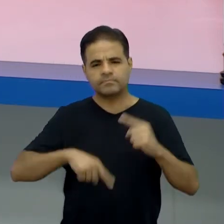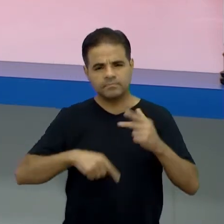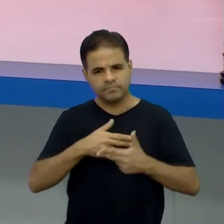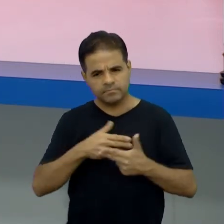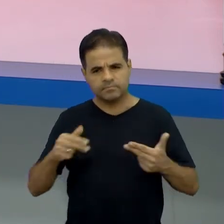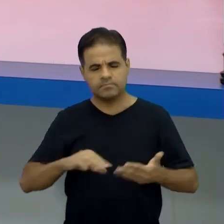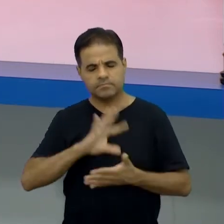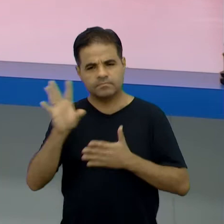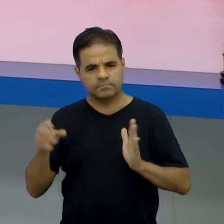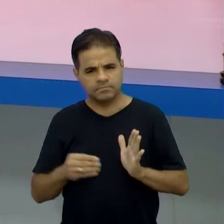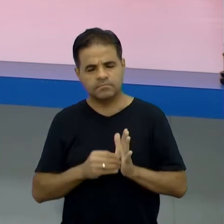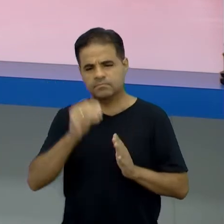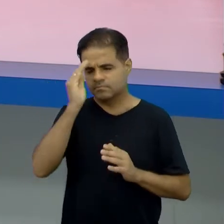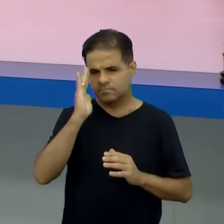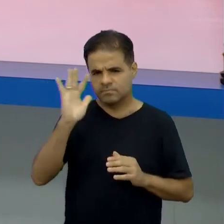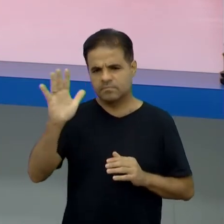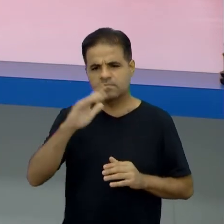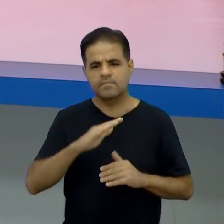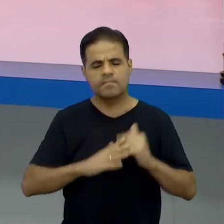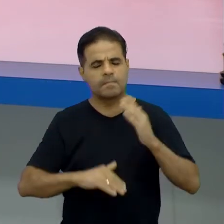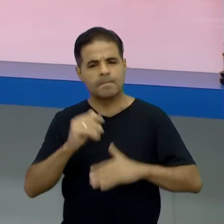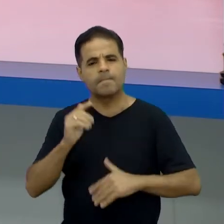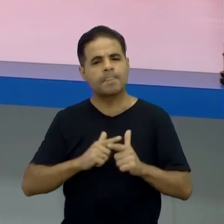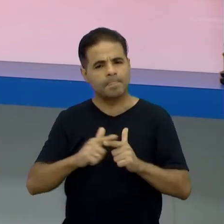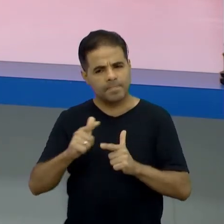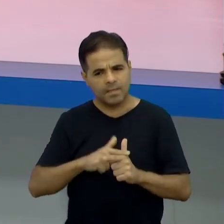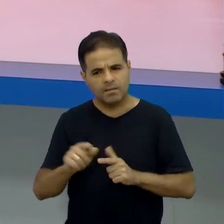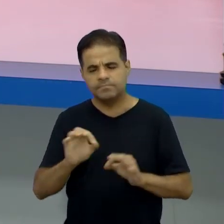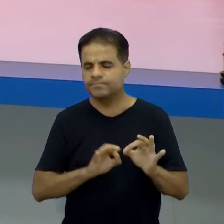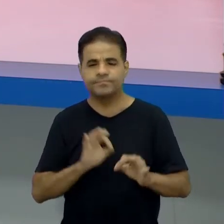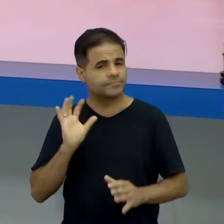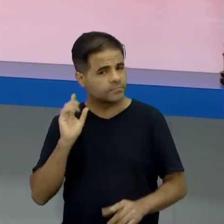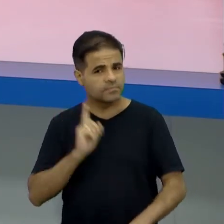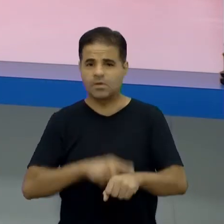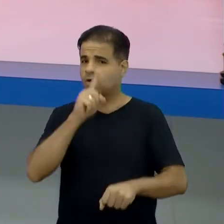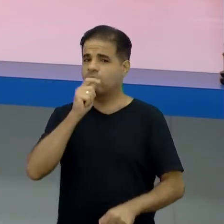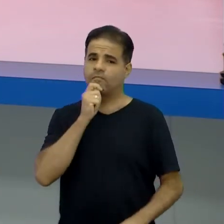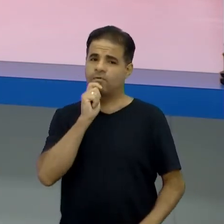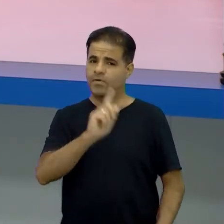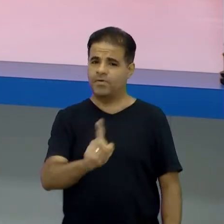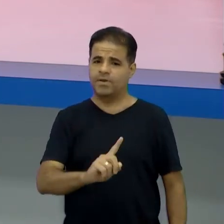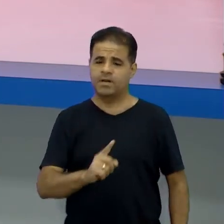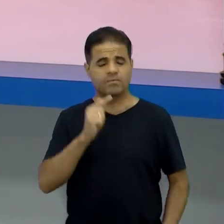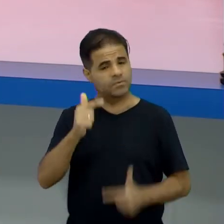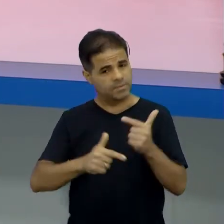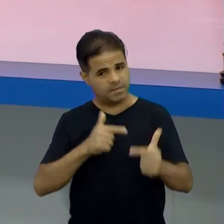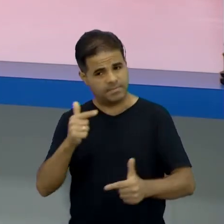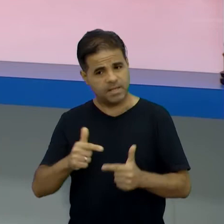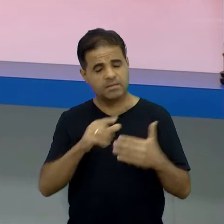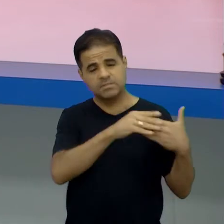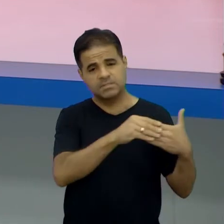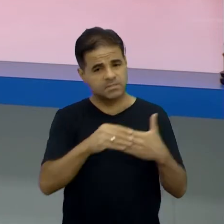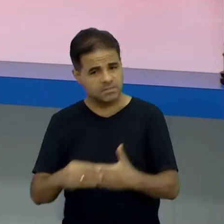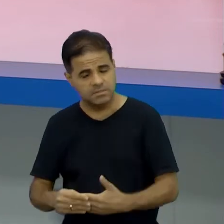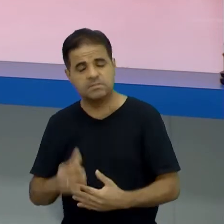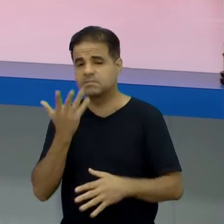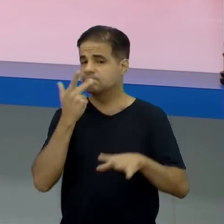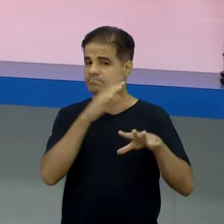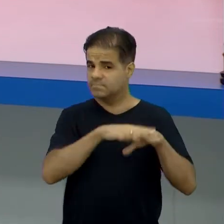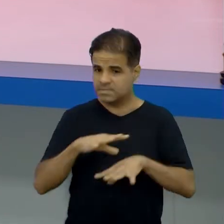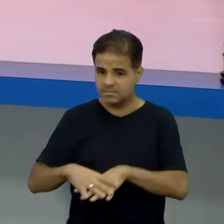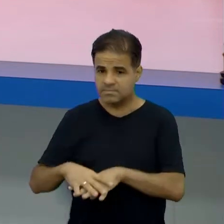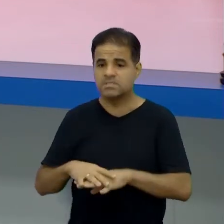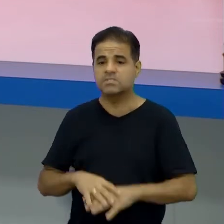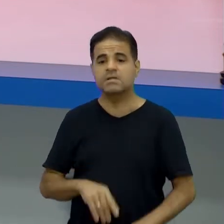Mara, que é o pensamento e resolução de situações e problemas, que não é só na ordem especificamente que eu trabalho, ele é direcionado para matemática,